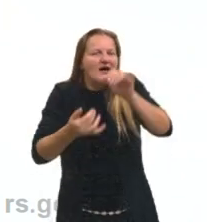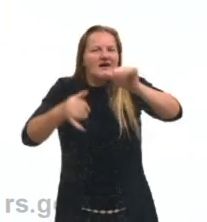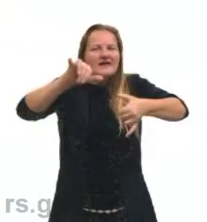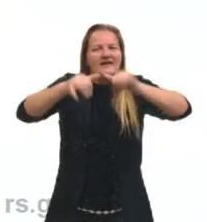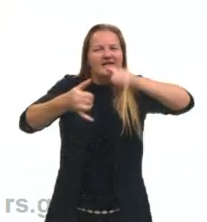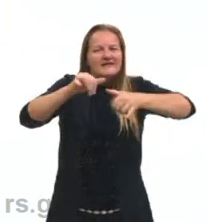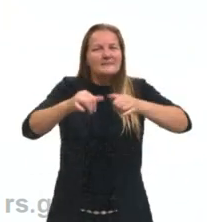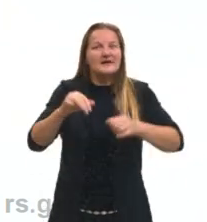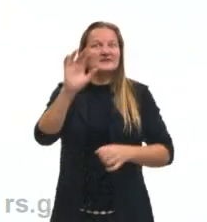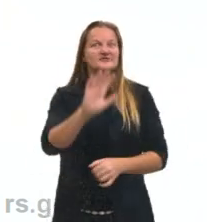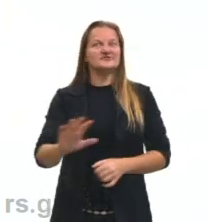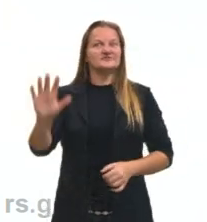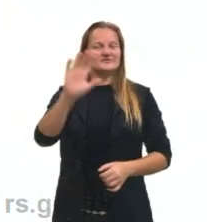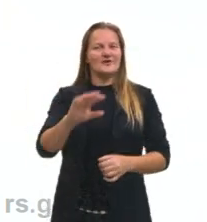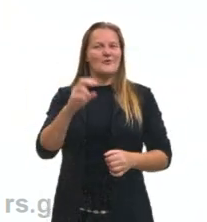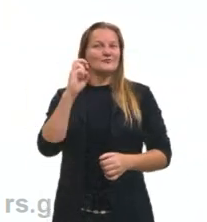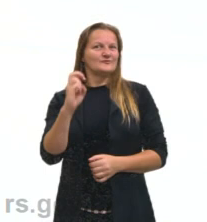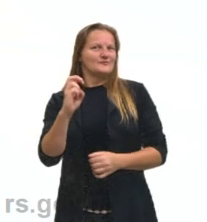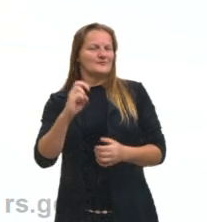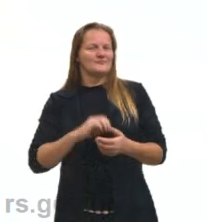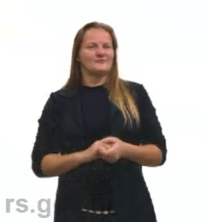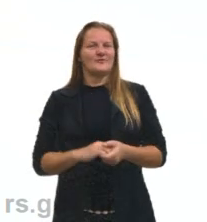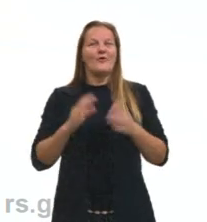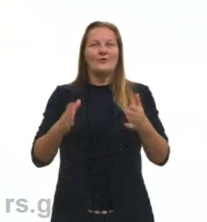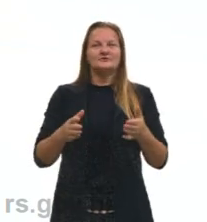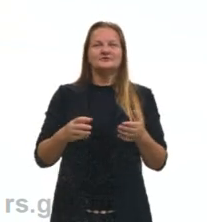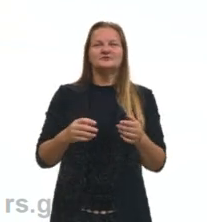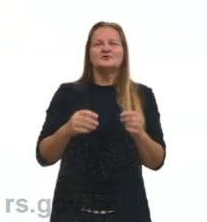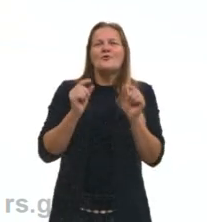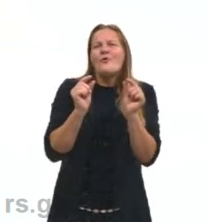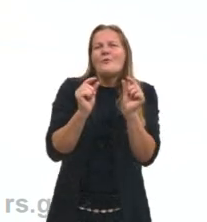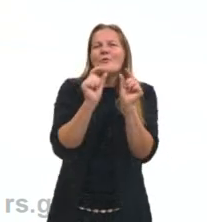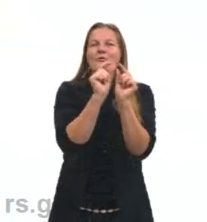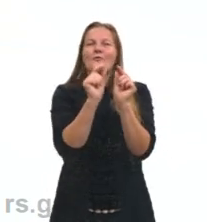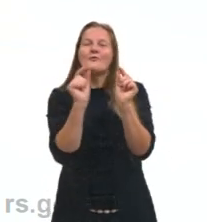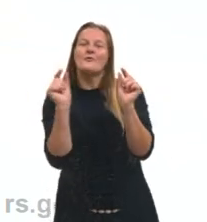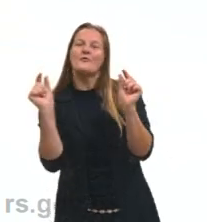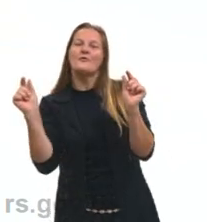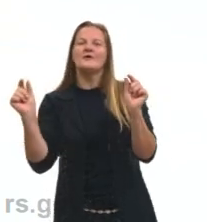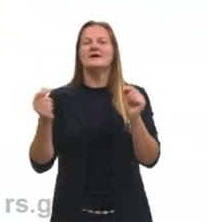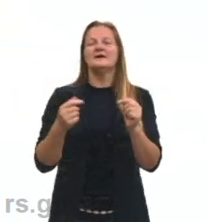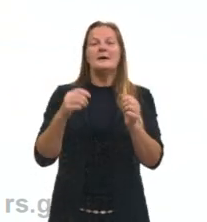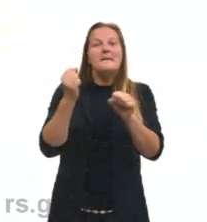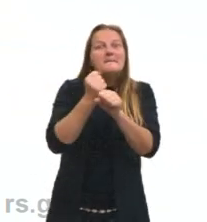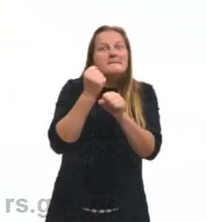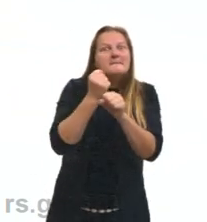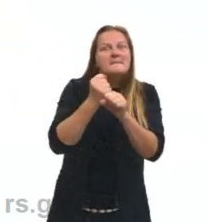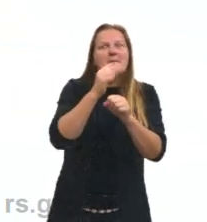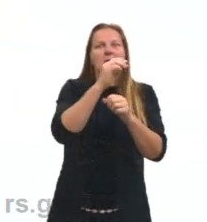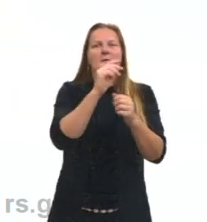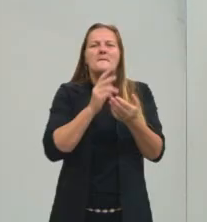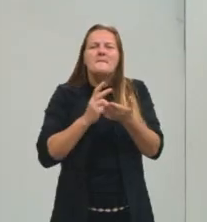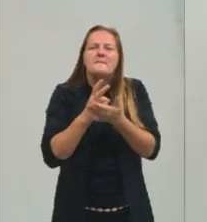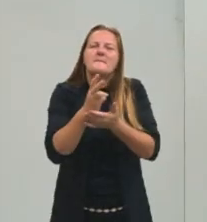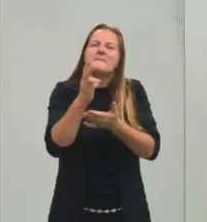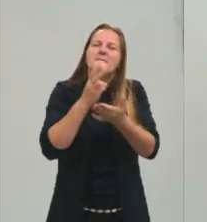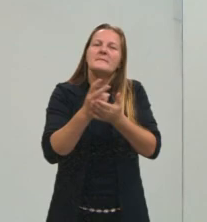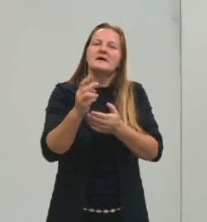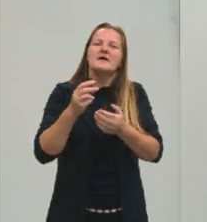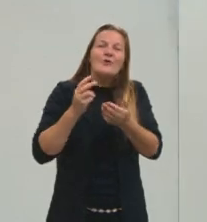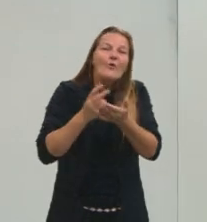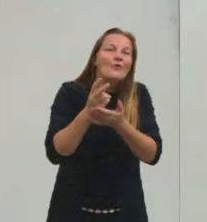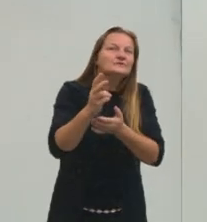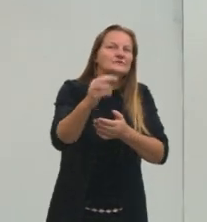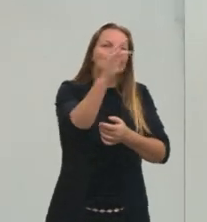nessa aula vamos abordar as propriedades periódicas e aperiódicas dos elementos químicos é uma continuação da Tabela